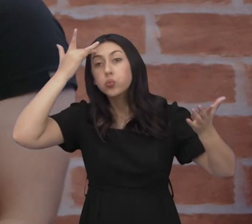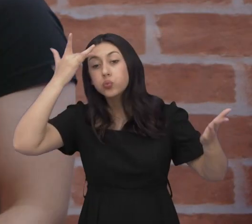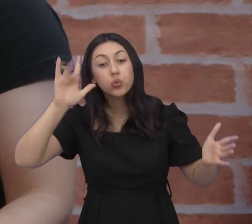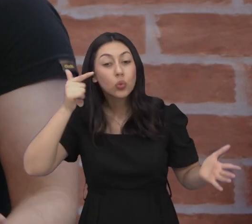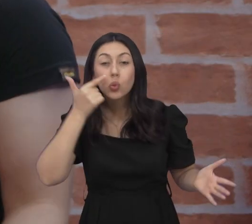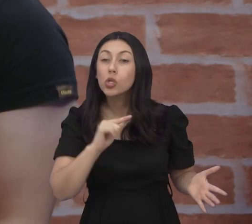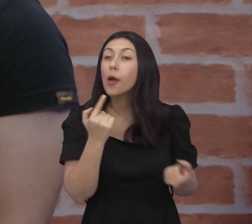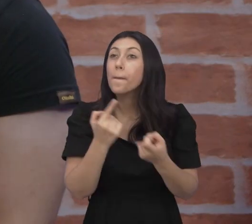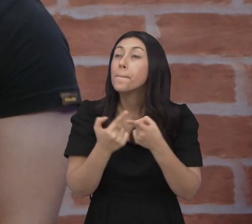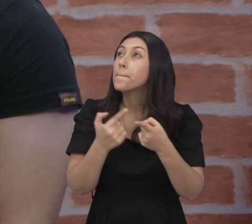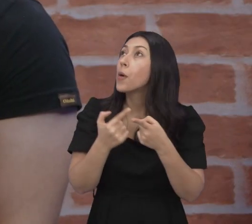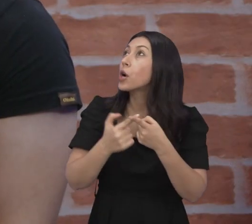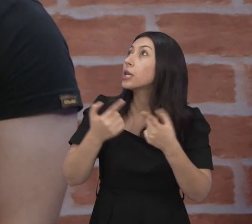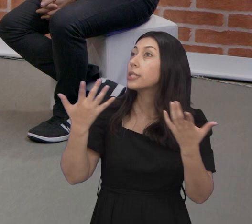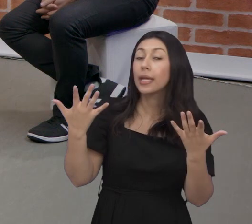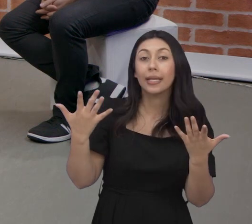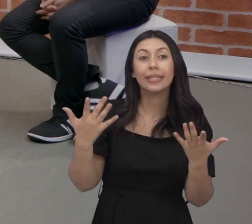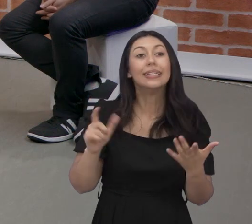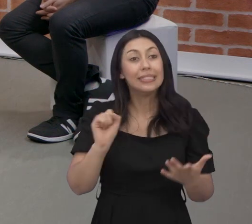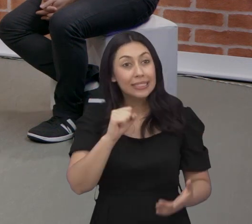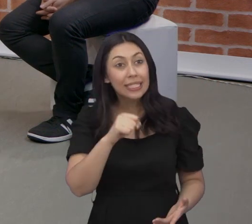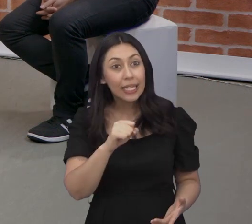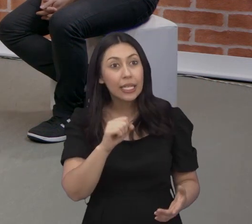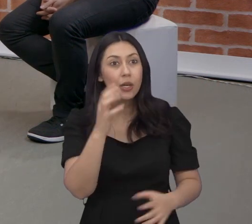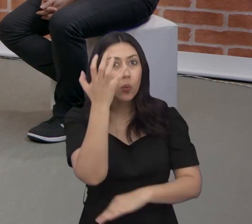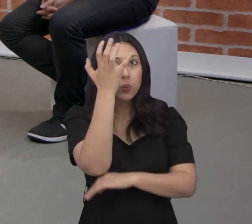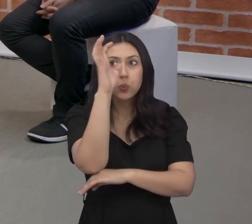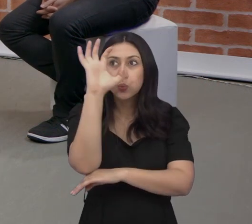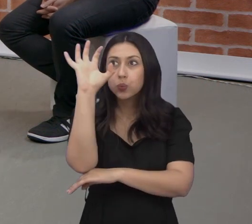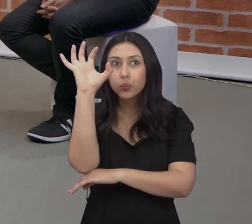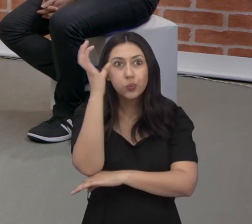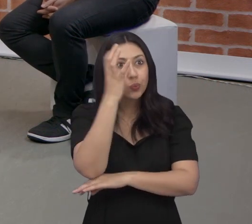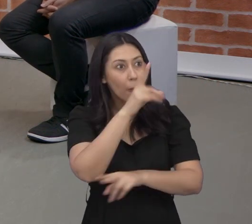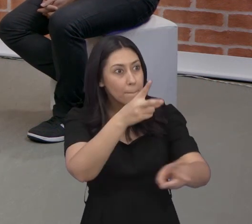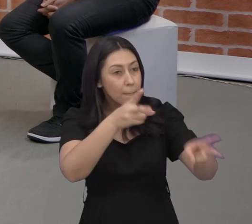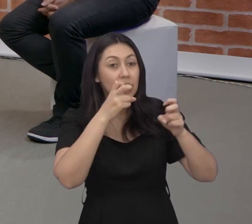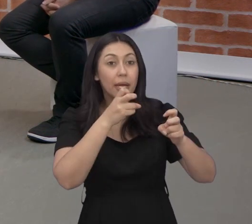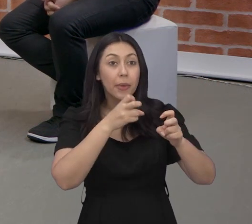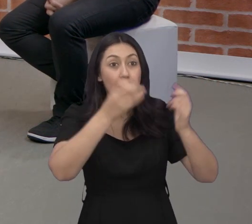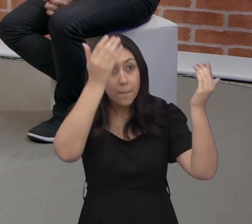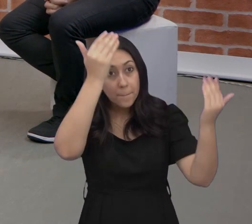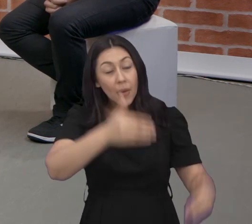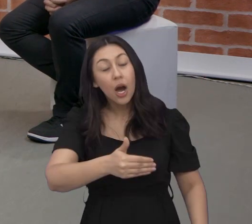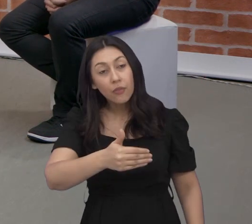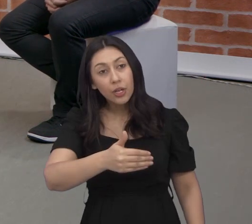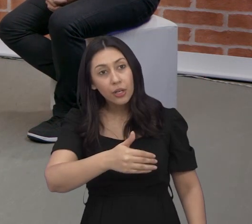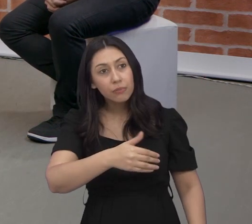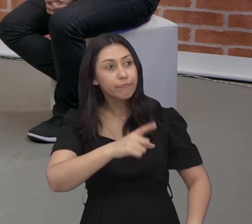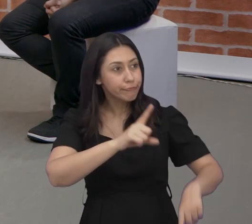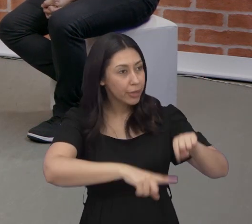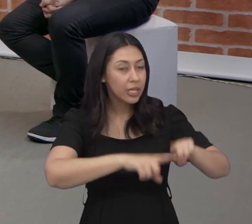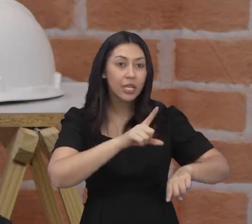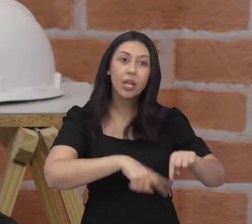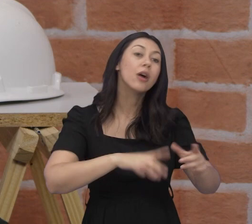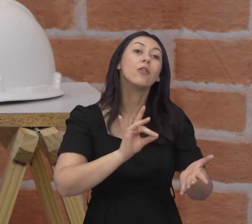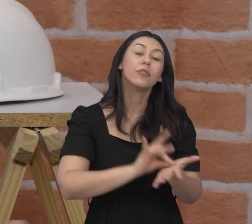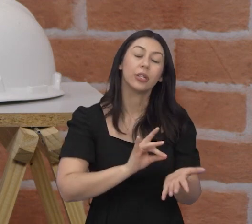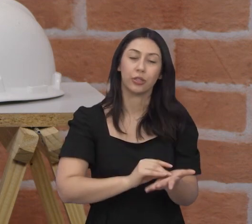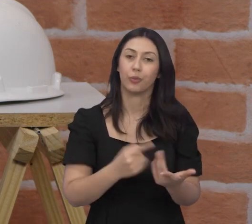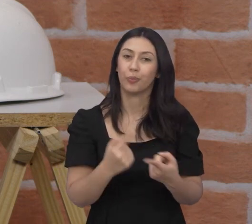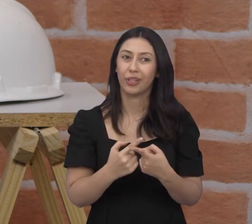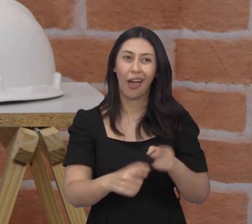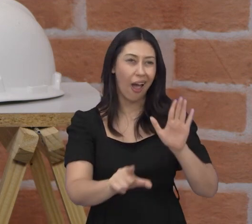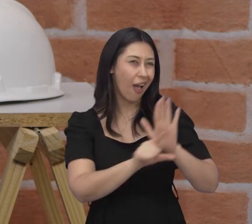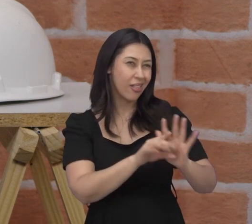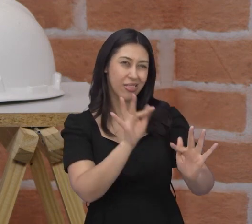vindo, por que estão vindo. E... Registra no radar, comprova que é físico, tipo, a lei da inércia não